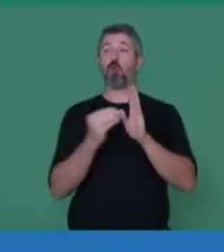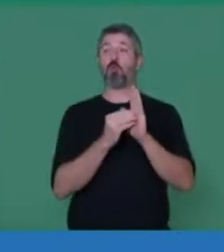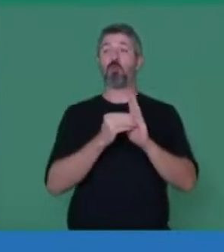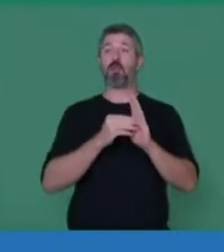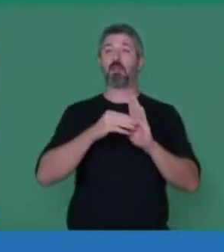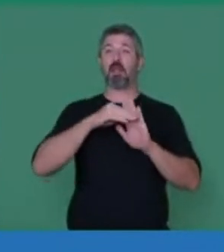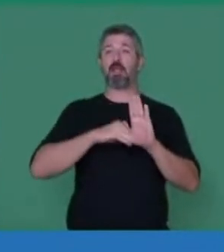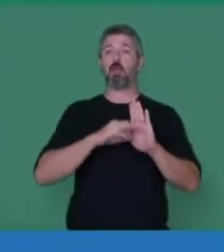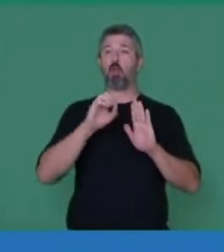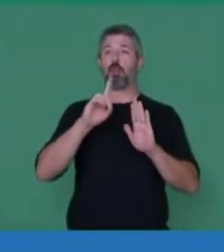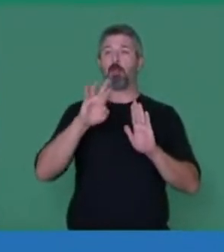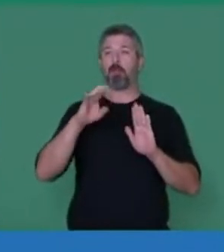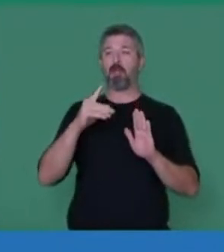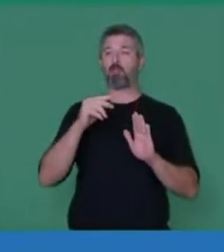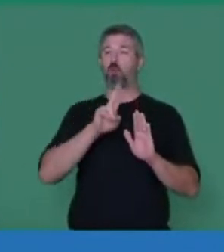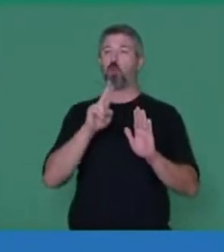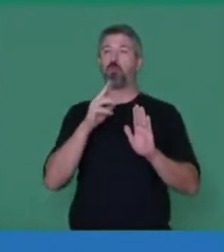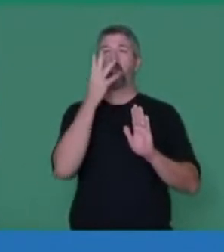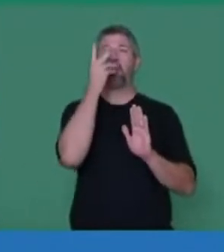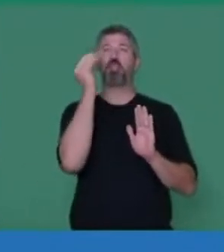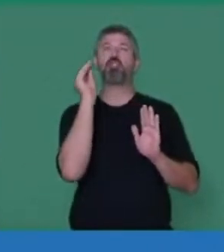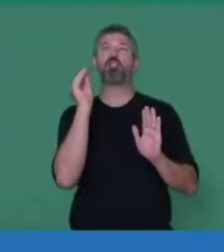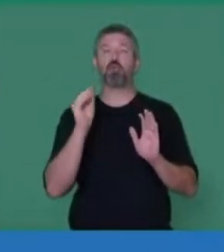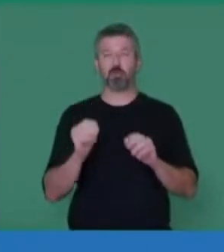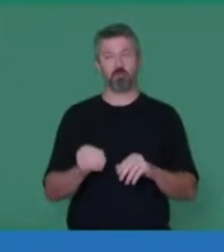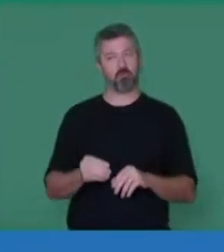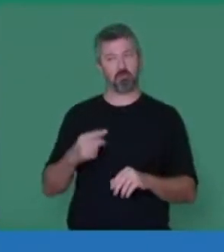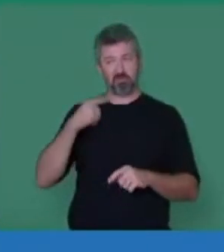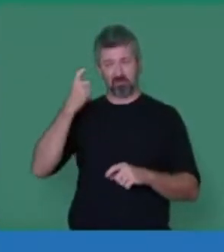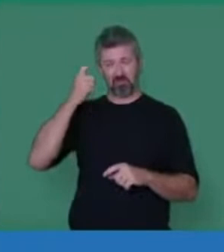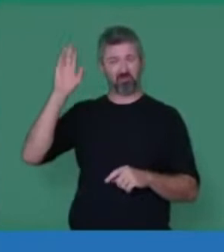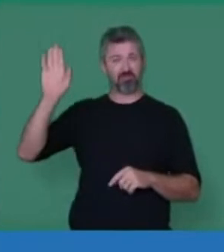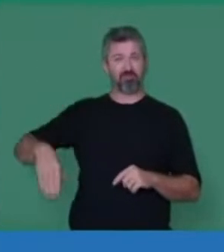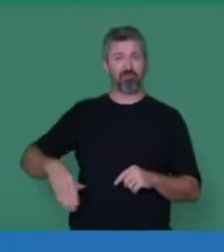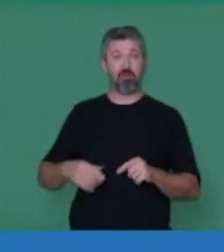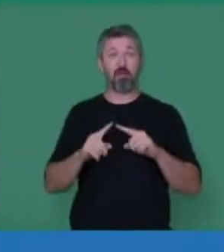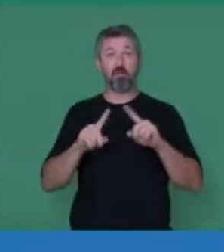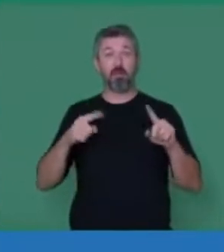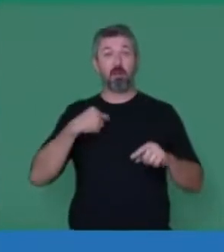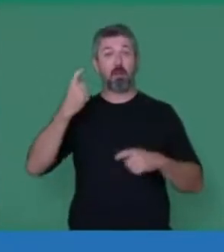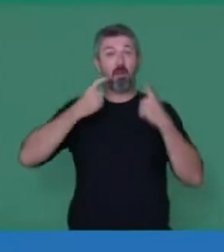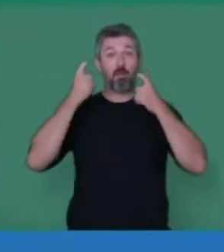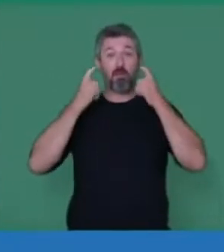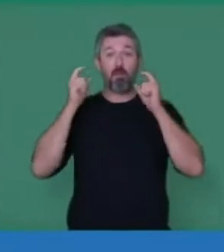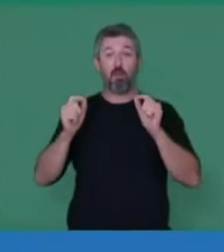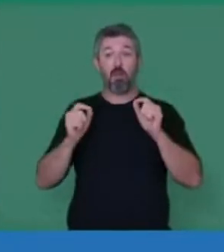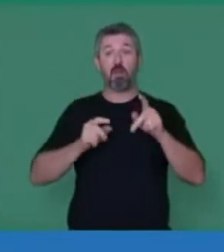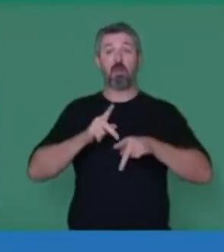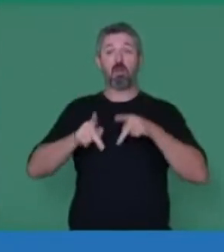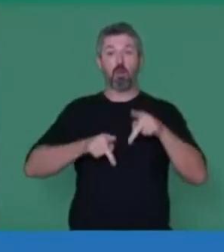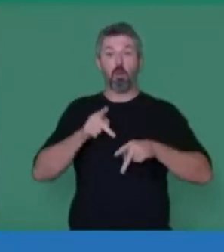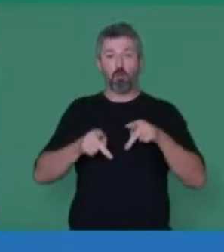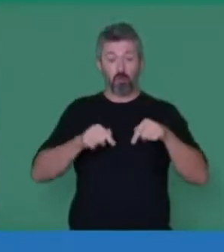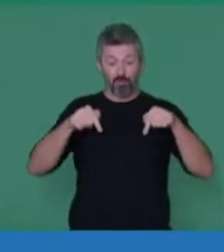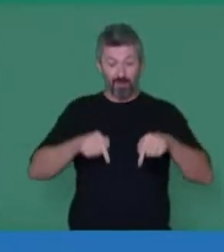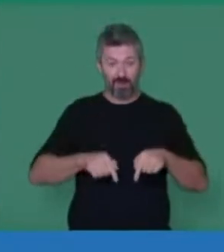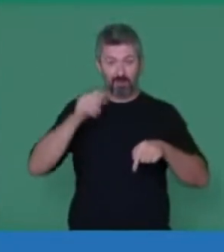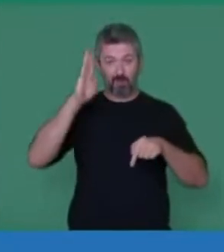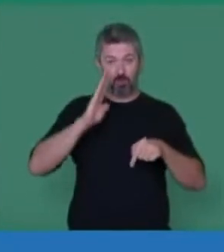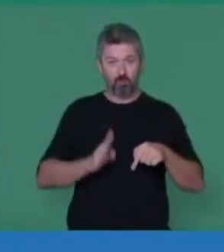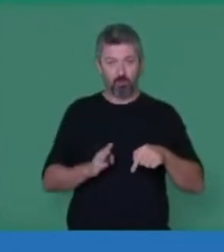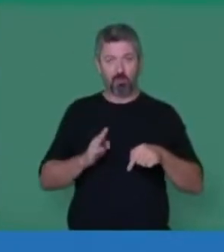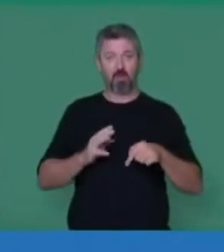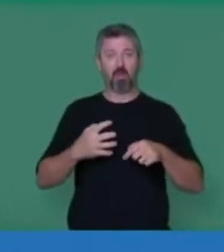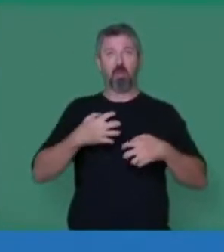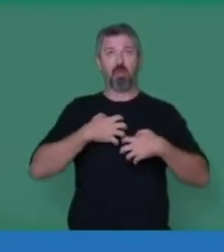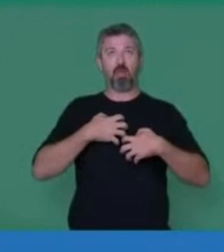Esse tipo de gente não me preocupa. O que me preocupa é o povo daqui do Brasil ficar tão